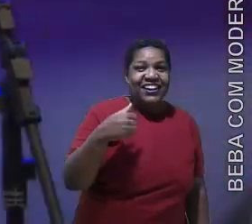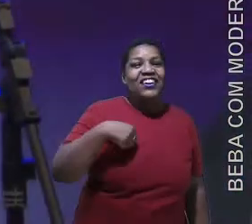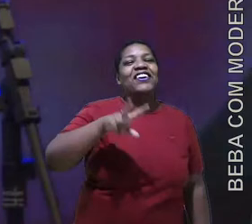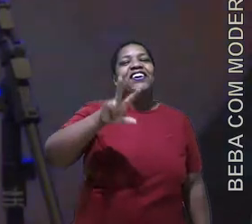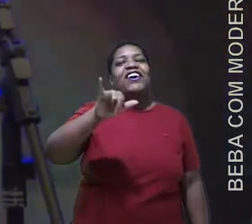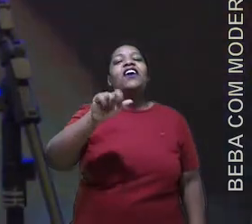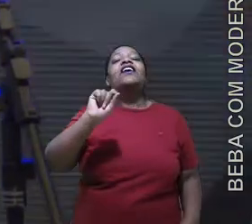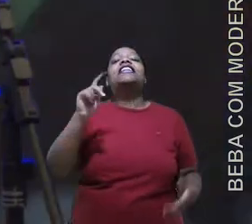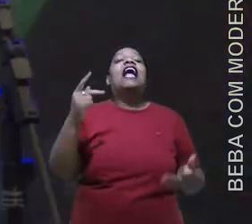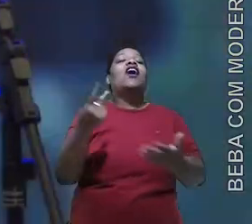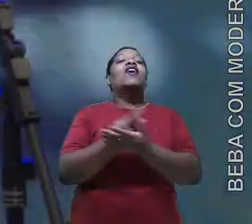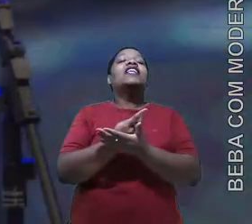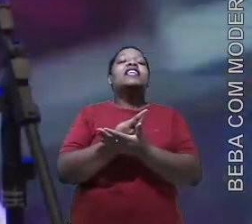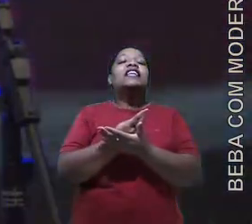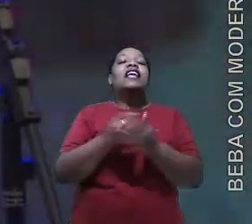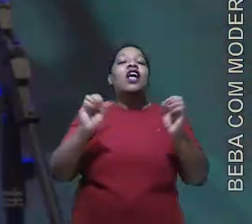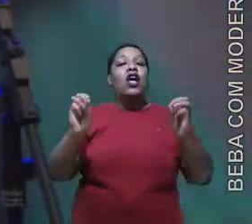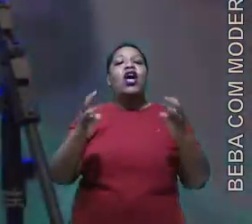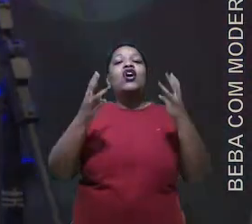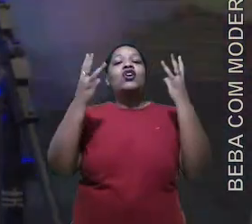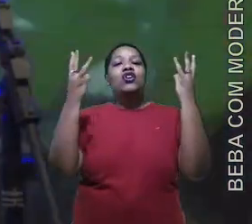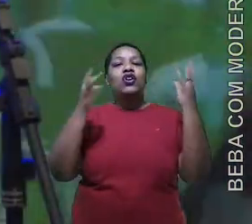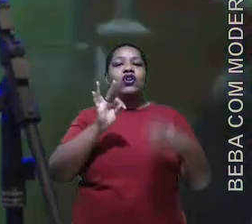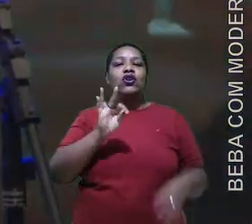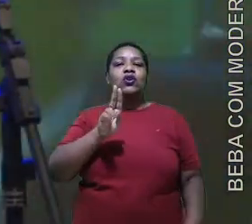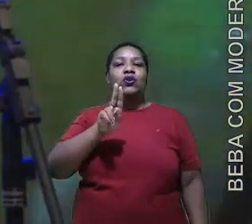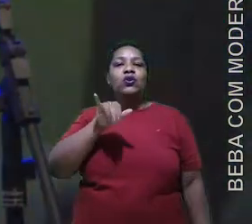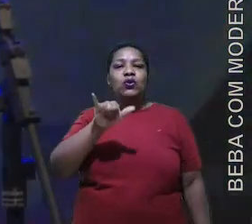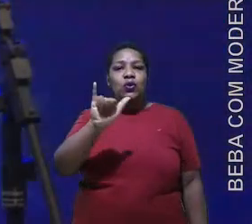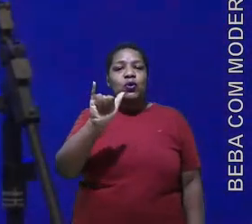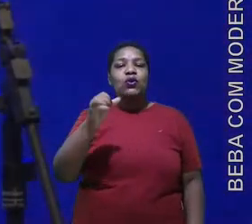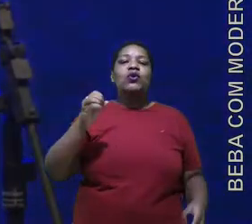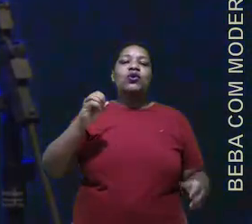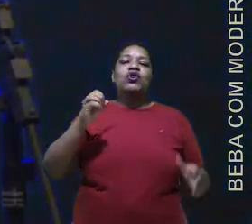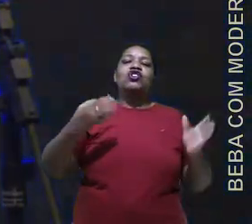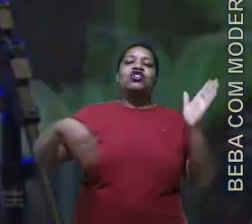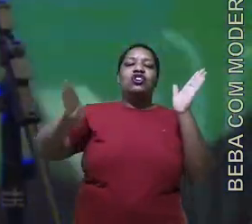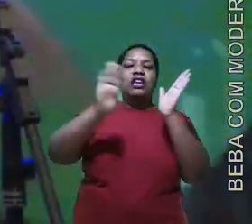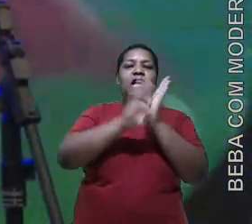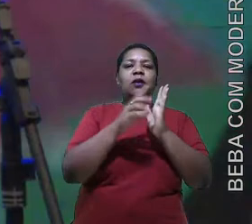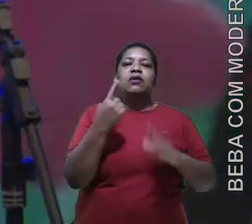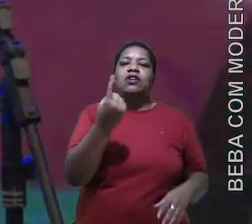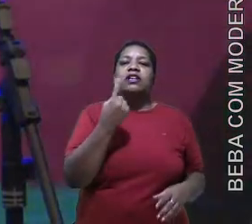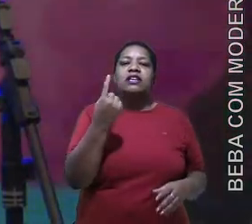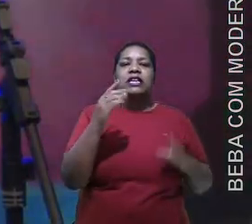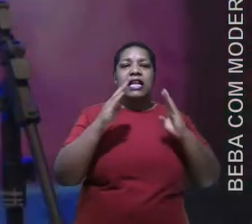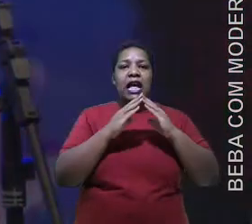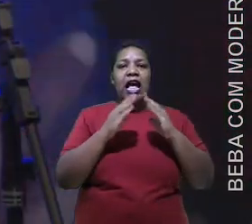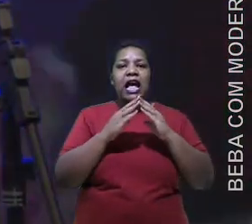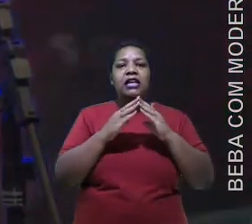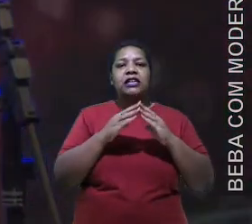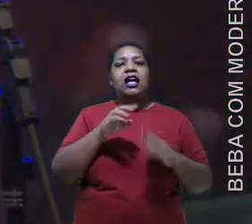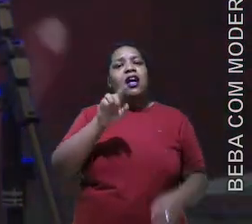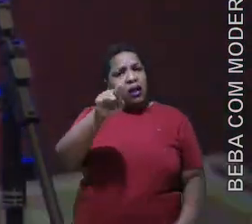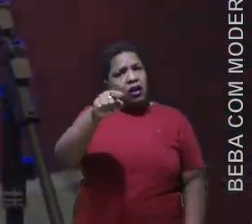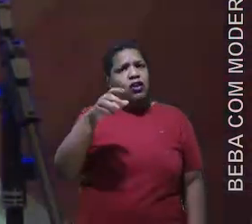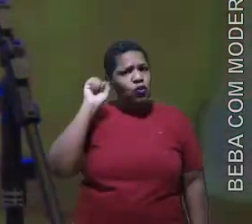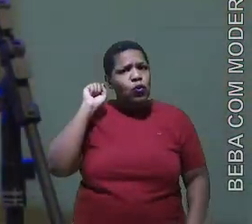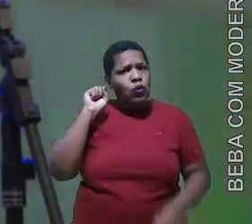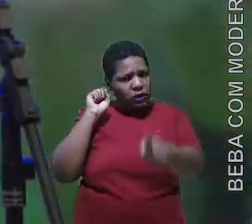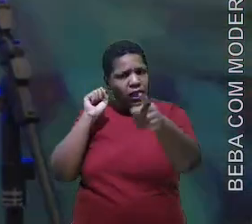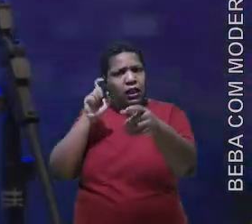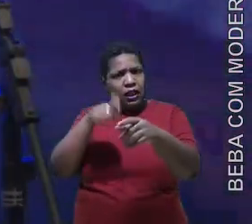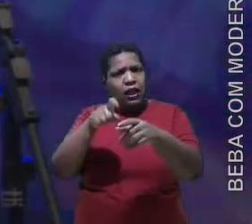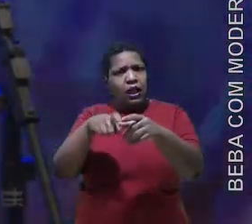eu vou eu vou o que tá acontecendo aqui é o show da banda tudo chegamos sozinhos em casa o volume um